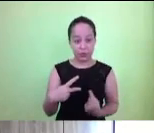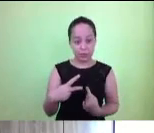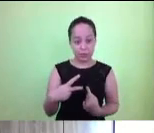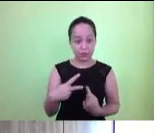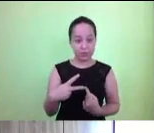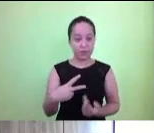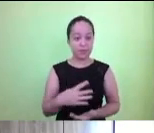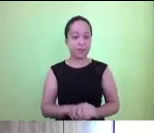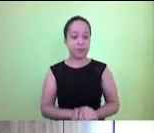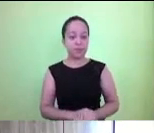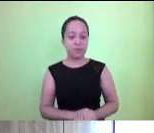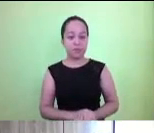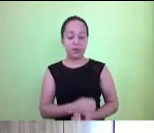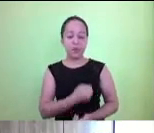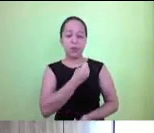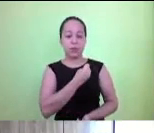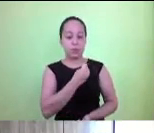Número da semente.